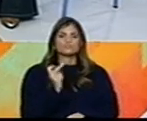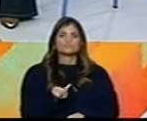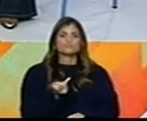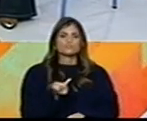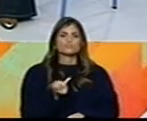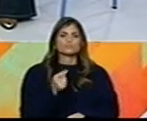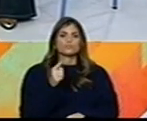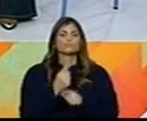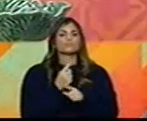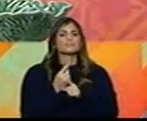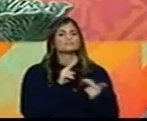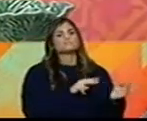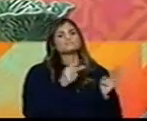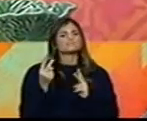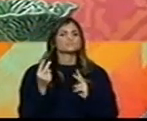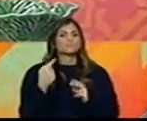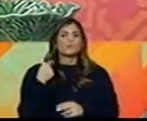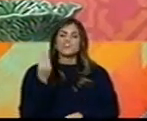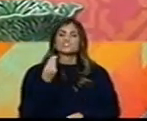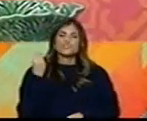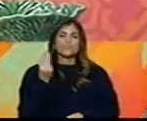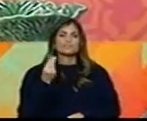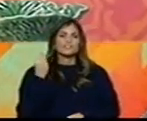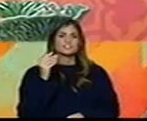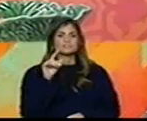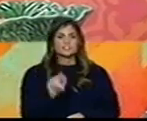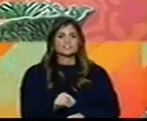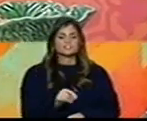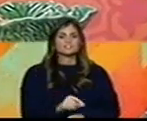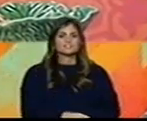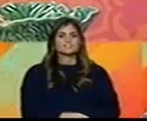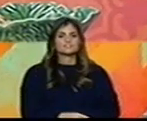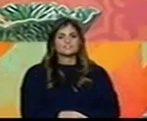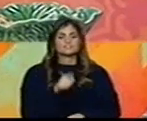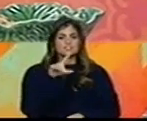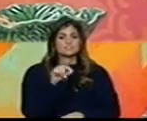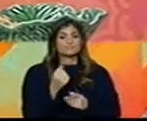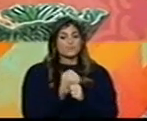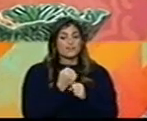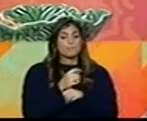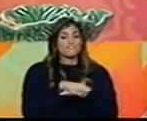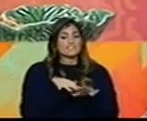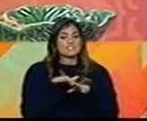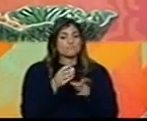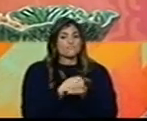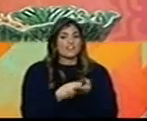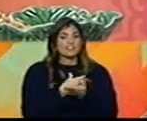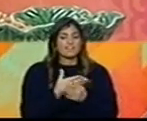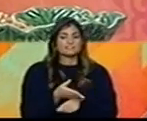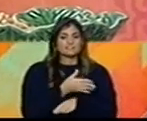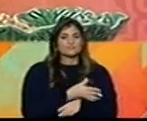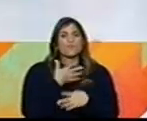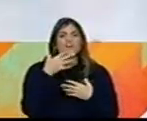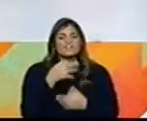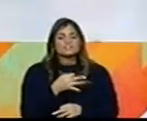porquê é que foi para lá? Era nova, jovem. Era nova. Não sabia nada da vida. Tinha nada que fazer. Era, tinha nada que fazer. Não acredito. Mas